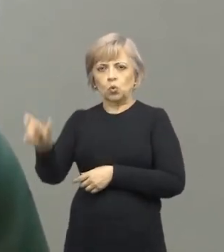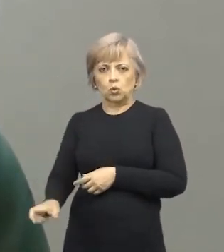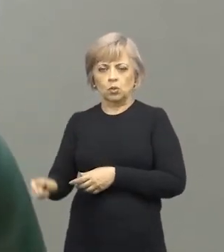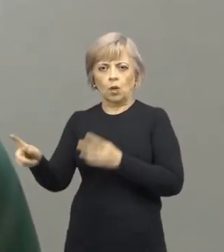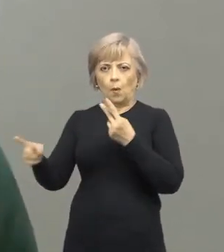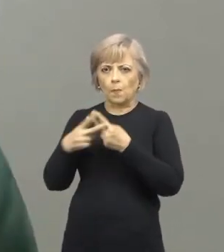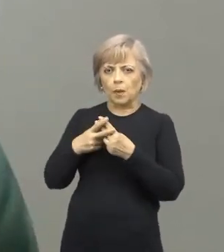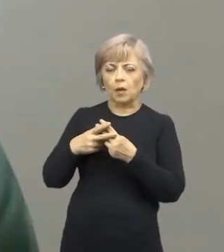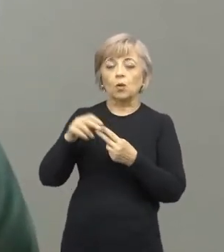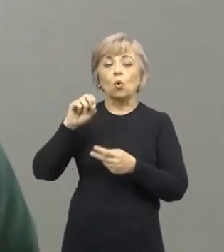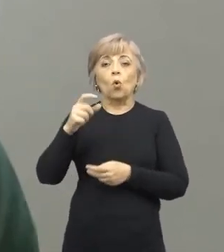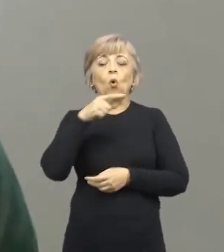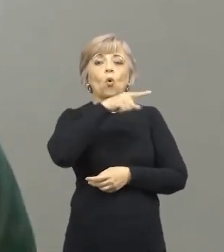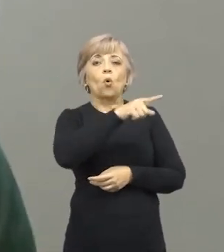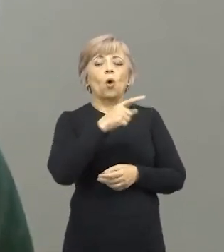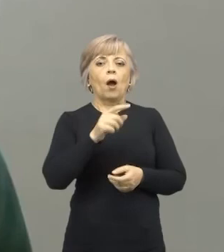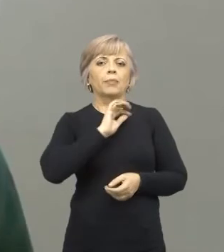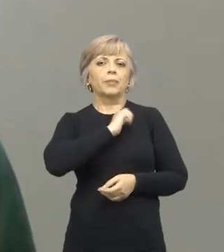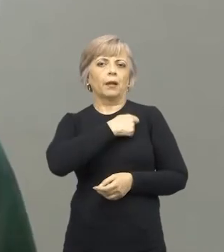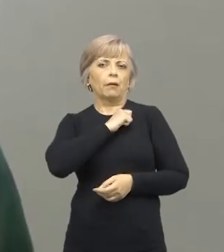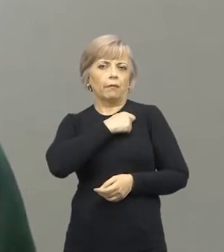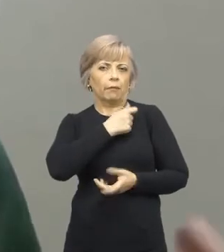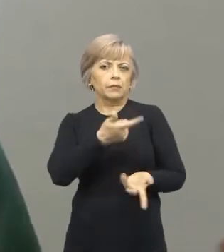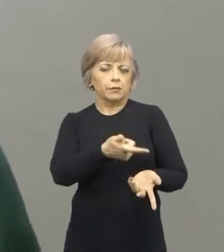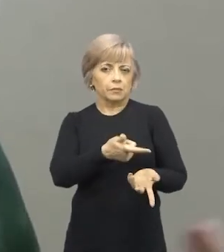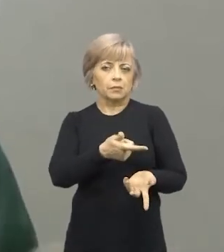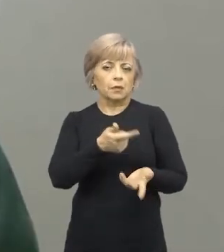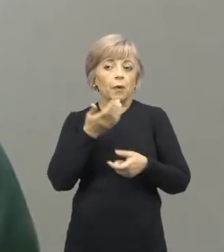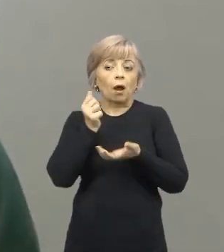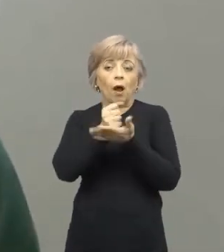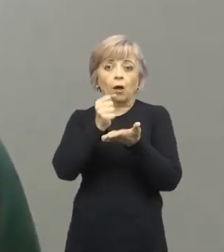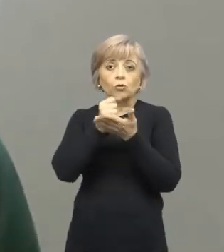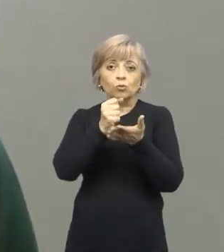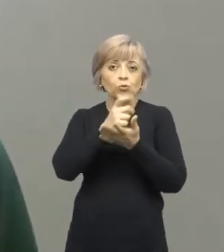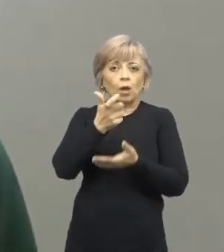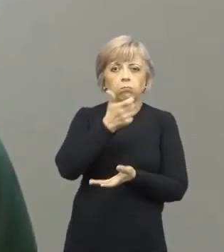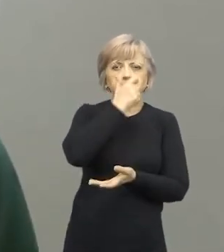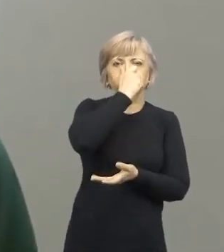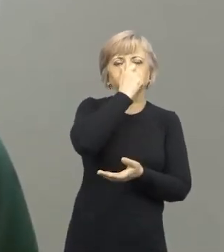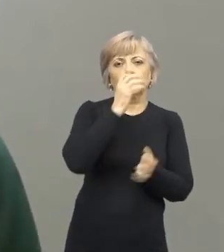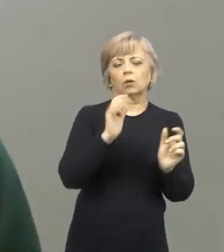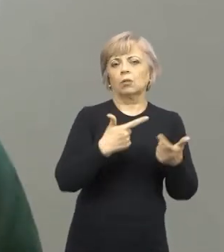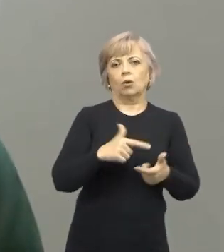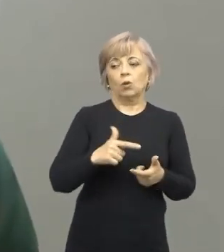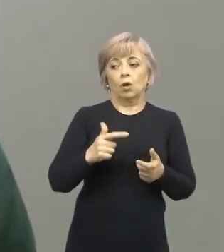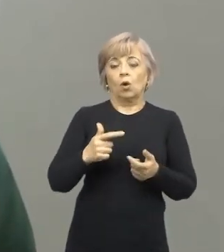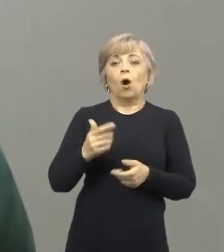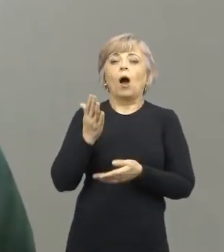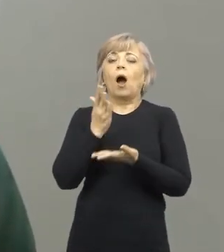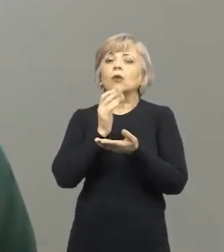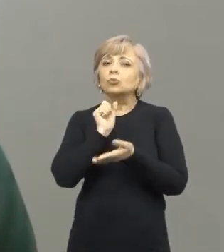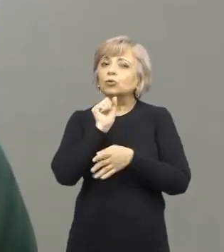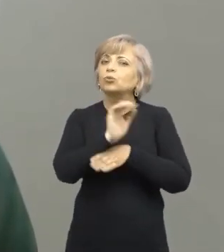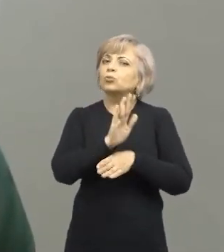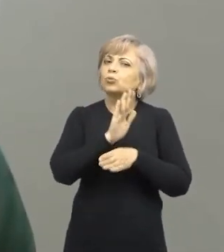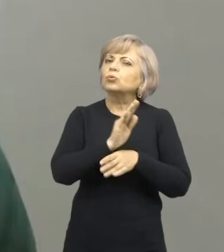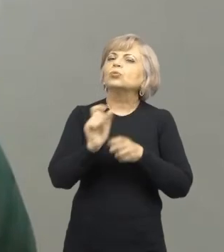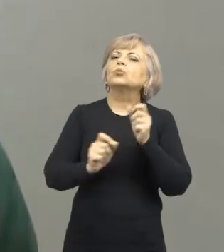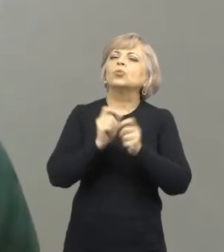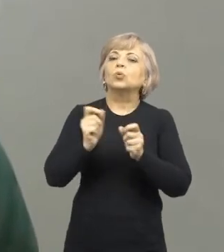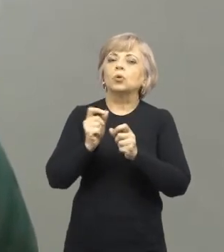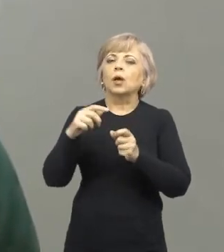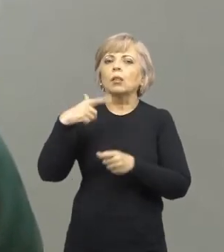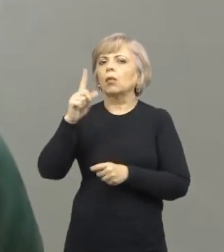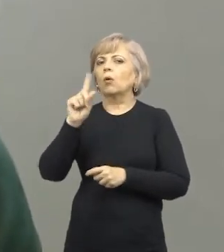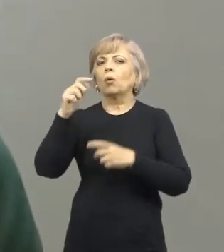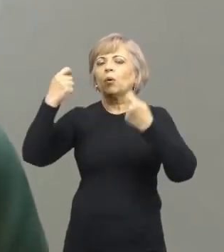à delegacia, desimpactando muito a delegacia e contribuindo para que não houvesse uma aproximação muito grande em relação